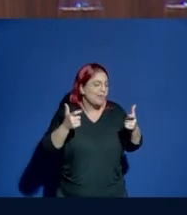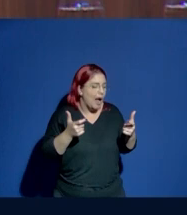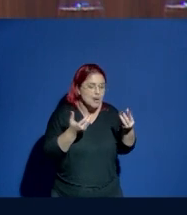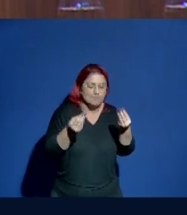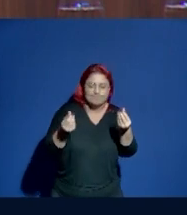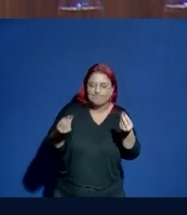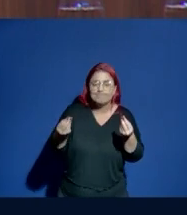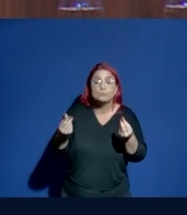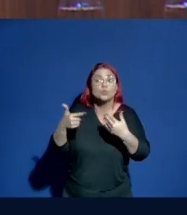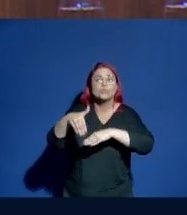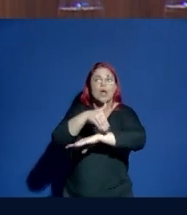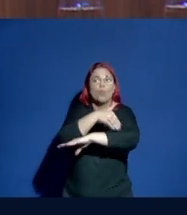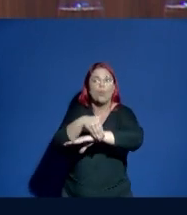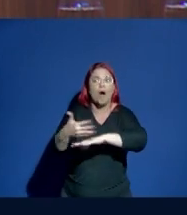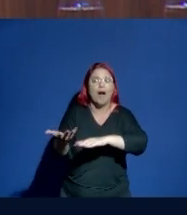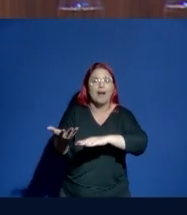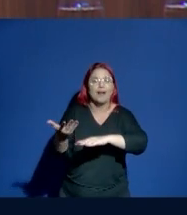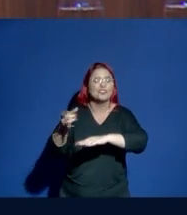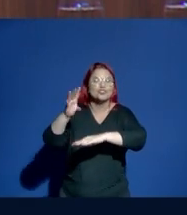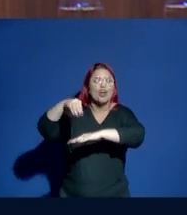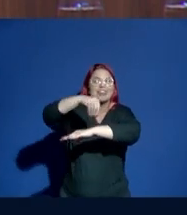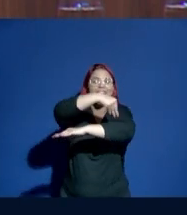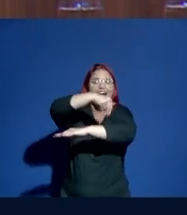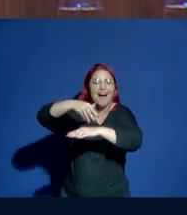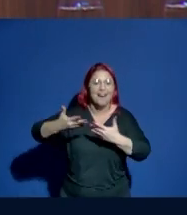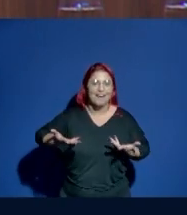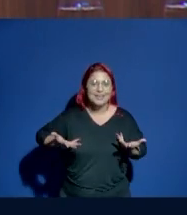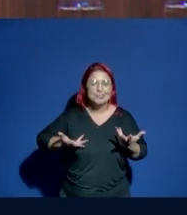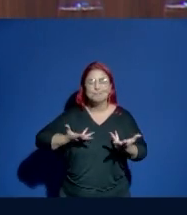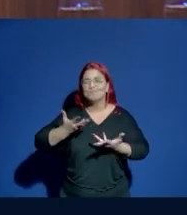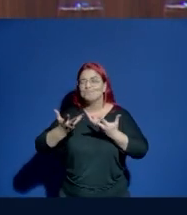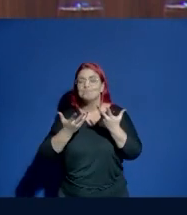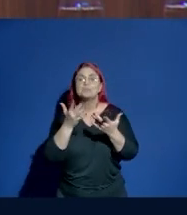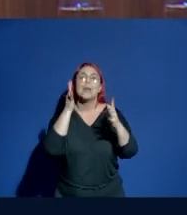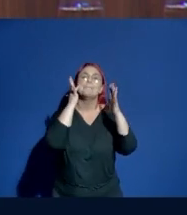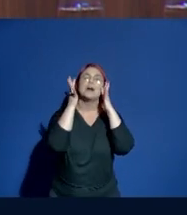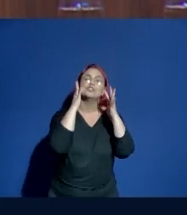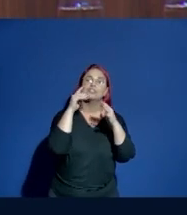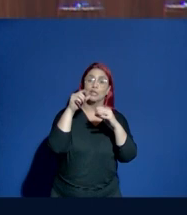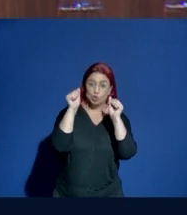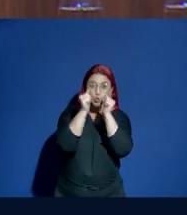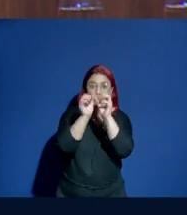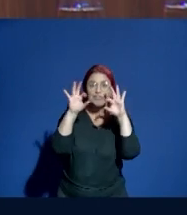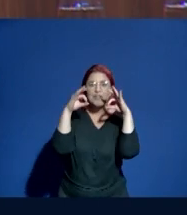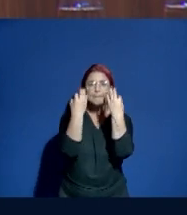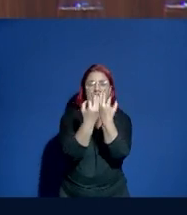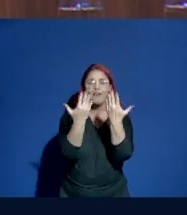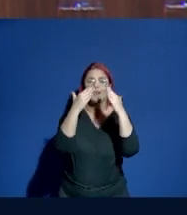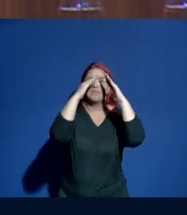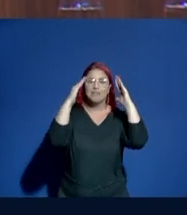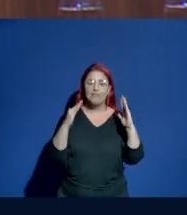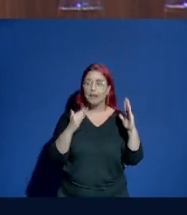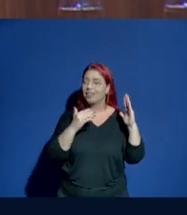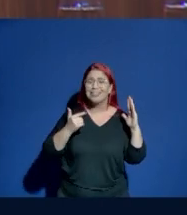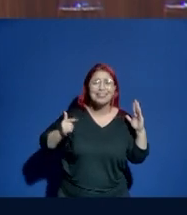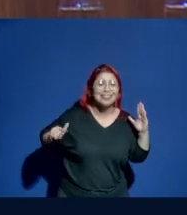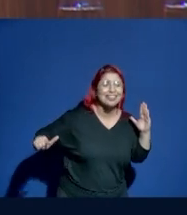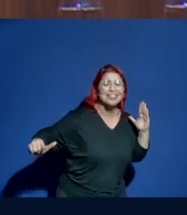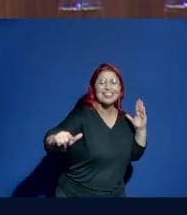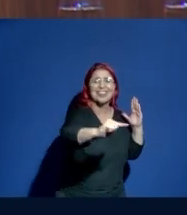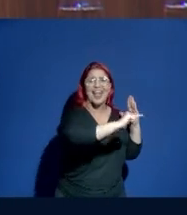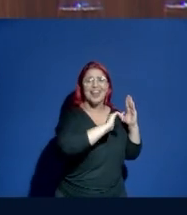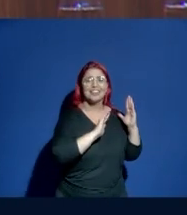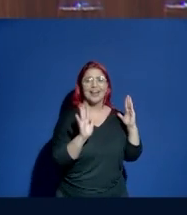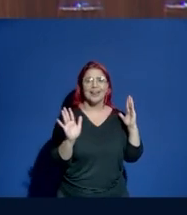que não tem Estrada Imagina você morar com a sua família no lugar que não tem absolutamente nada